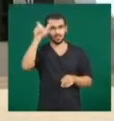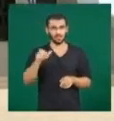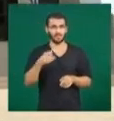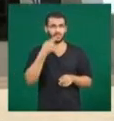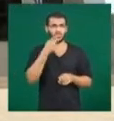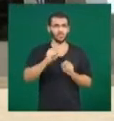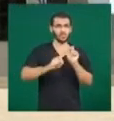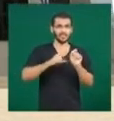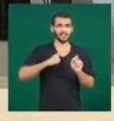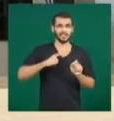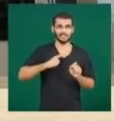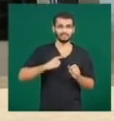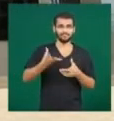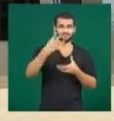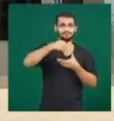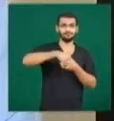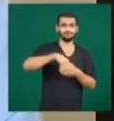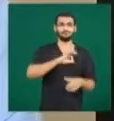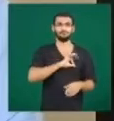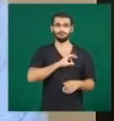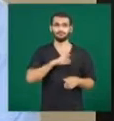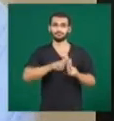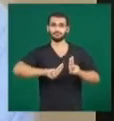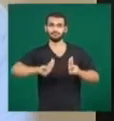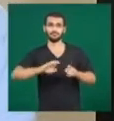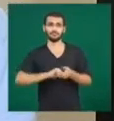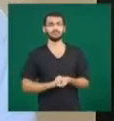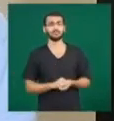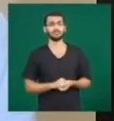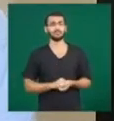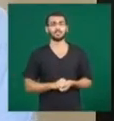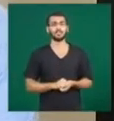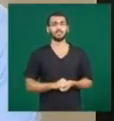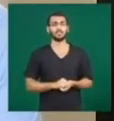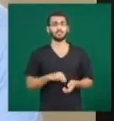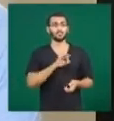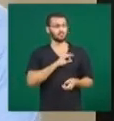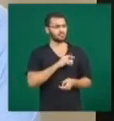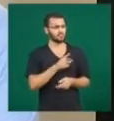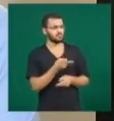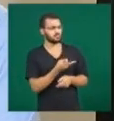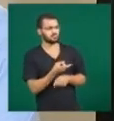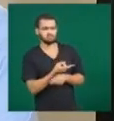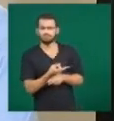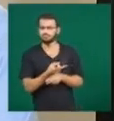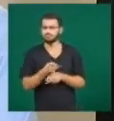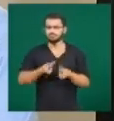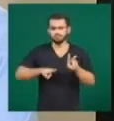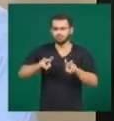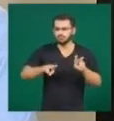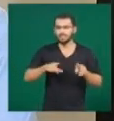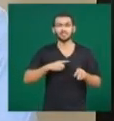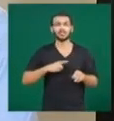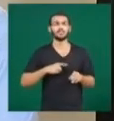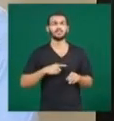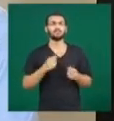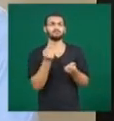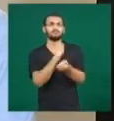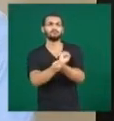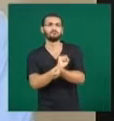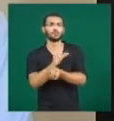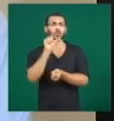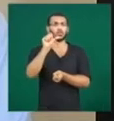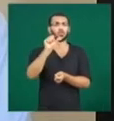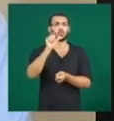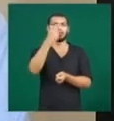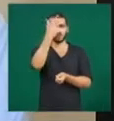Polícia Militar nos campi da universidade. Nas primeiras rondas da polícia, houve a prisão de 9 traficantes dentro do campus,